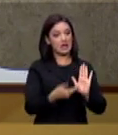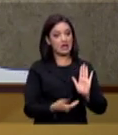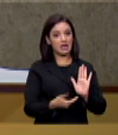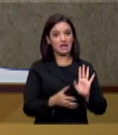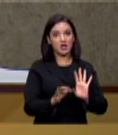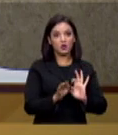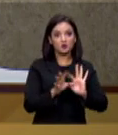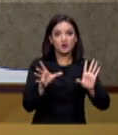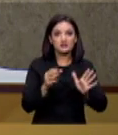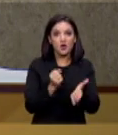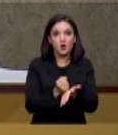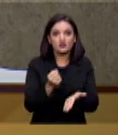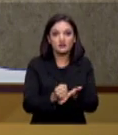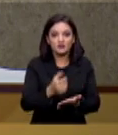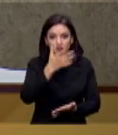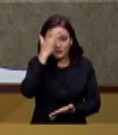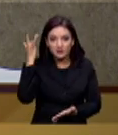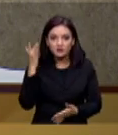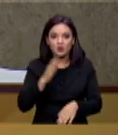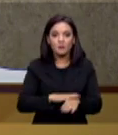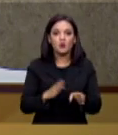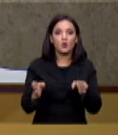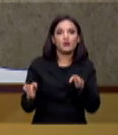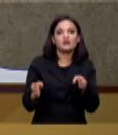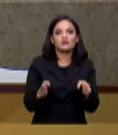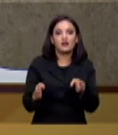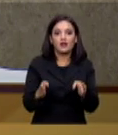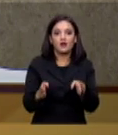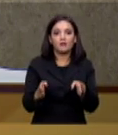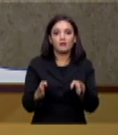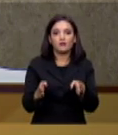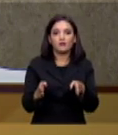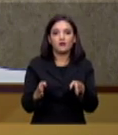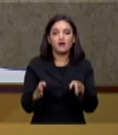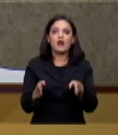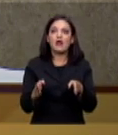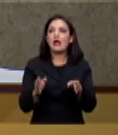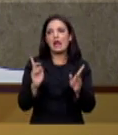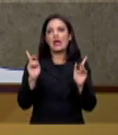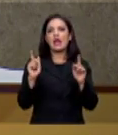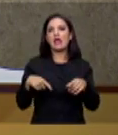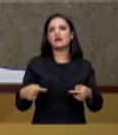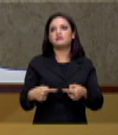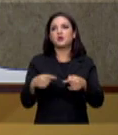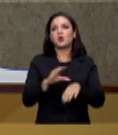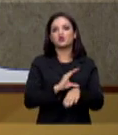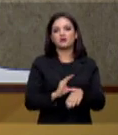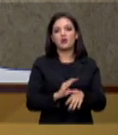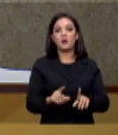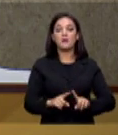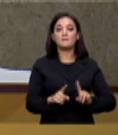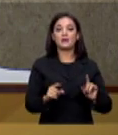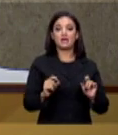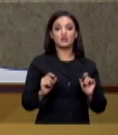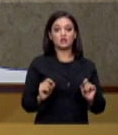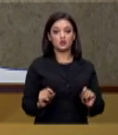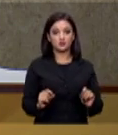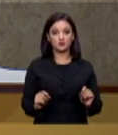autorize a contratação de pessoal por prazo limitado para conformar-se ao texto constitucional. Eis que a excepcionalidade das